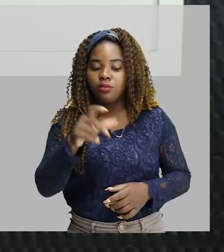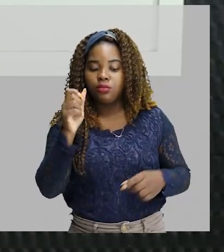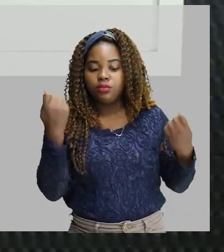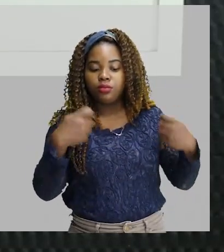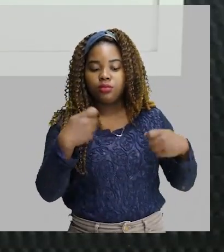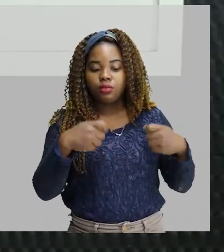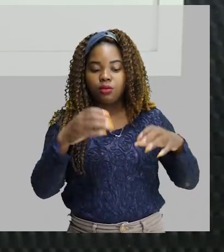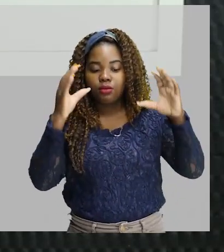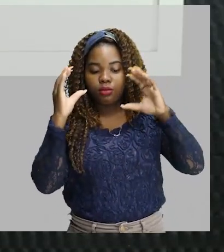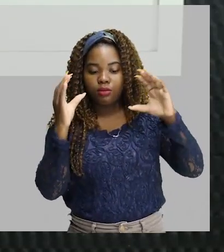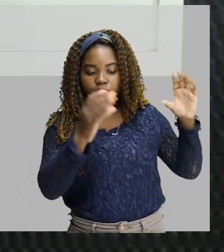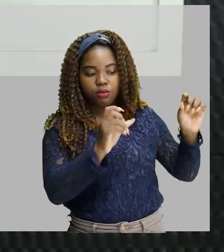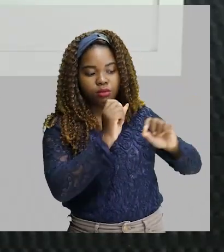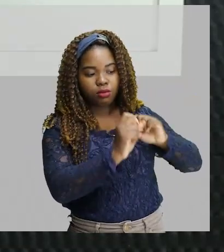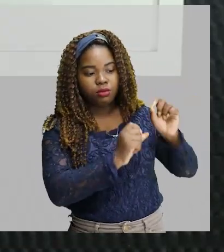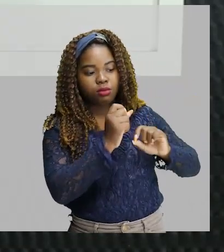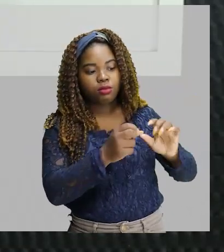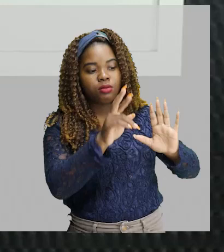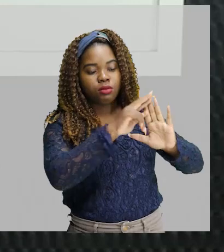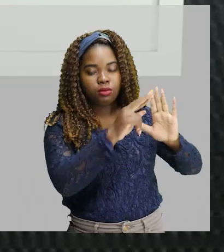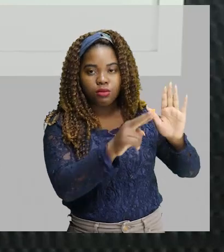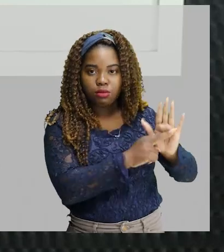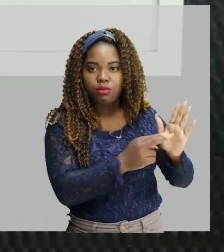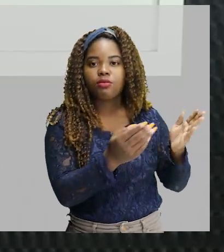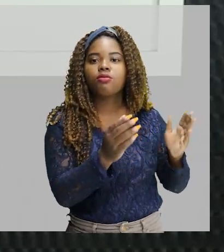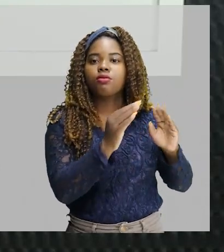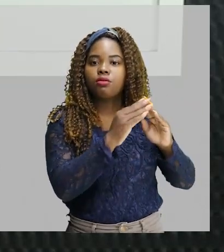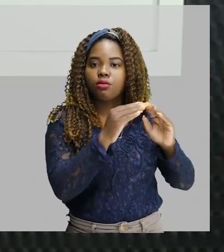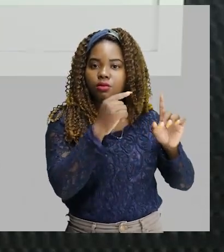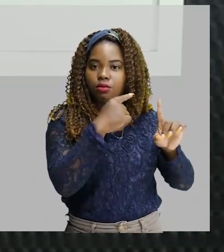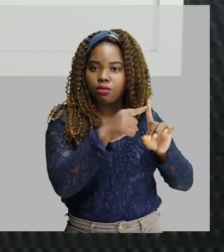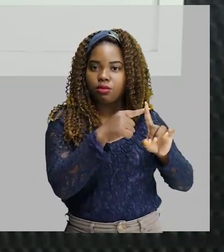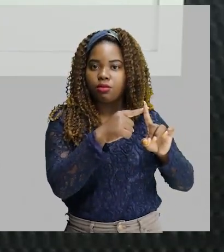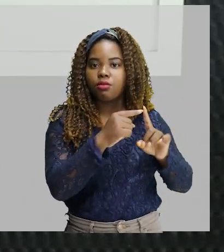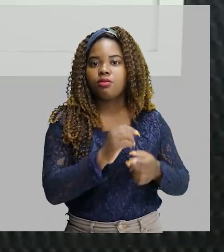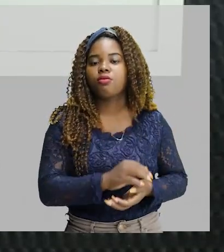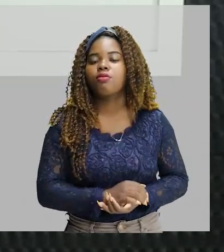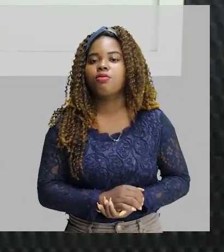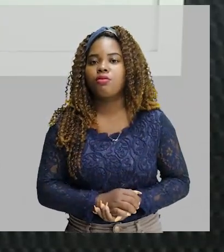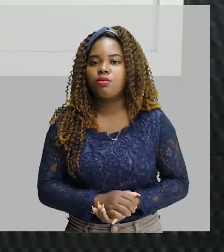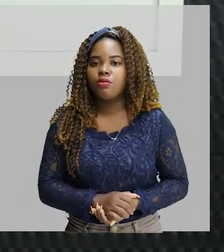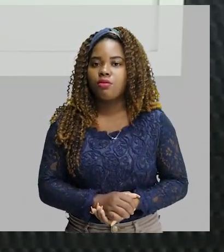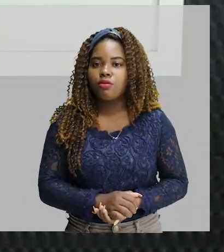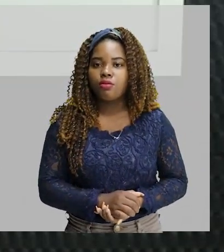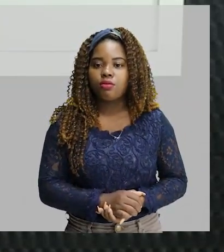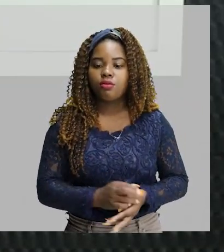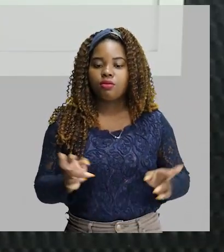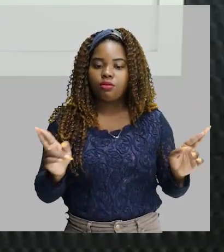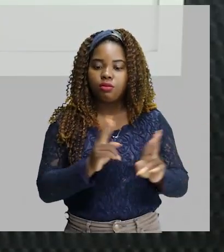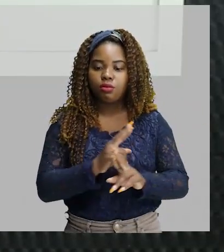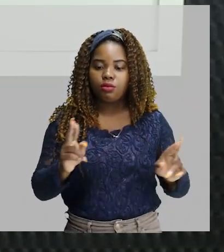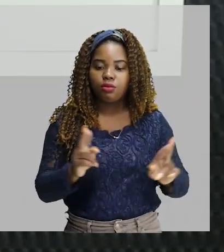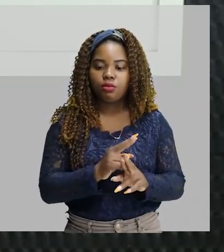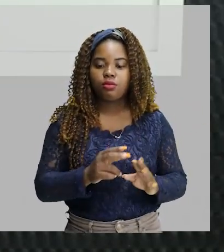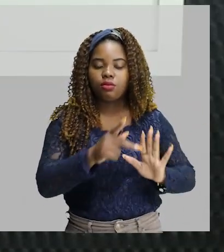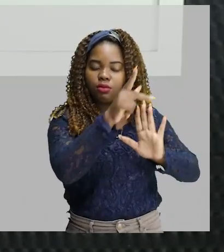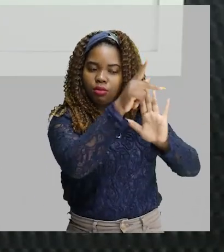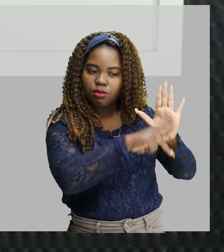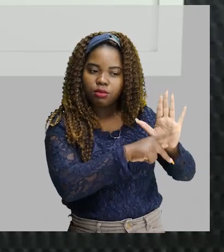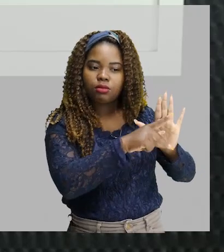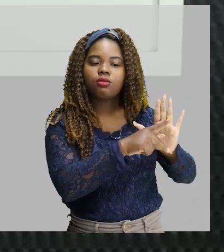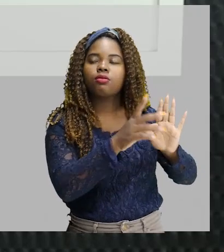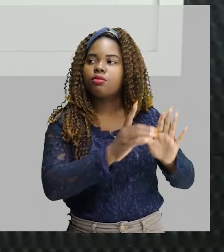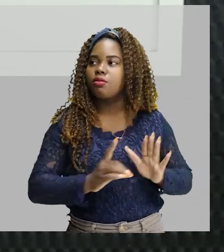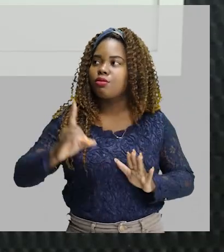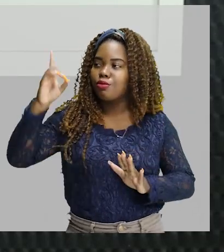precisam obedecer o projeto divino. Então, as nossas escolhas, elas estão associadas ao projeto divino, ao projeto